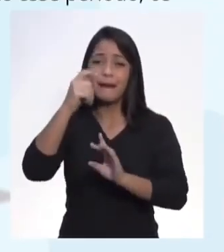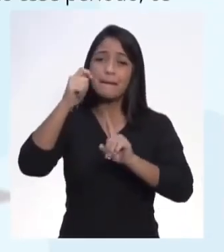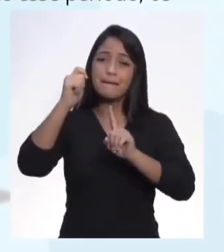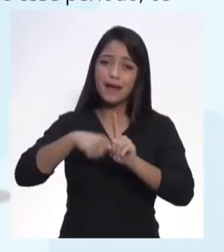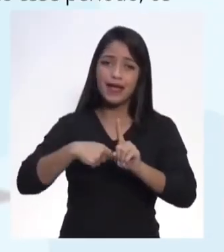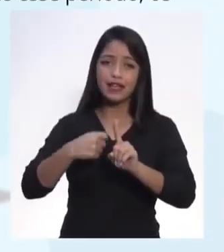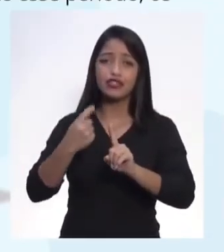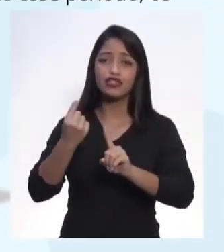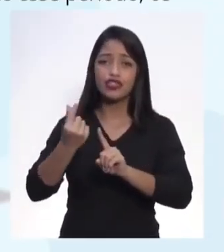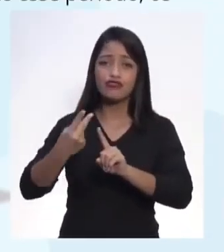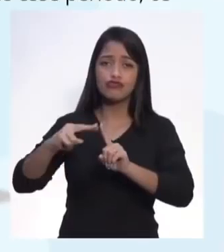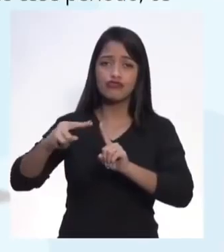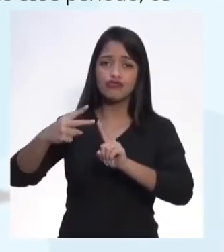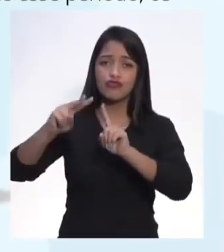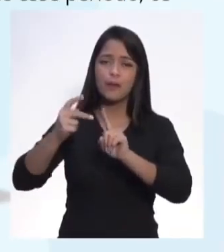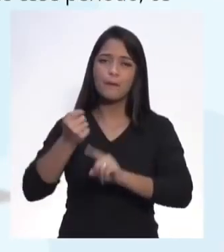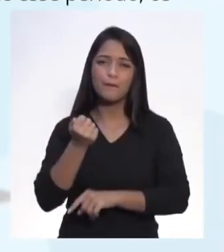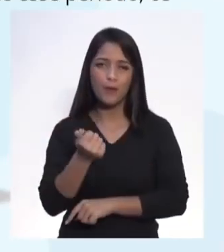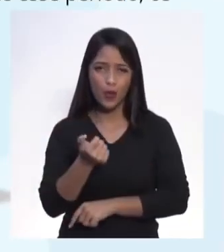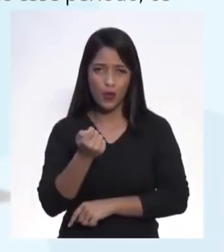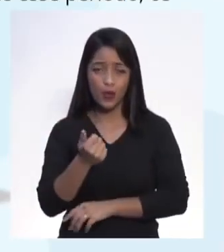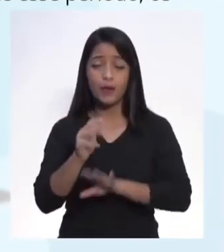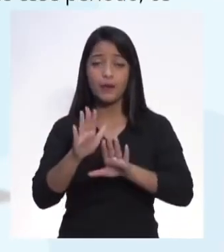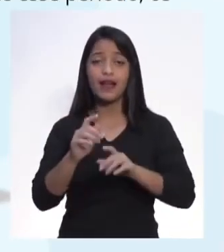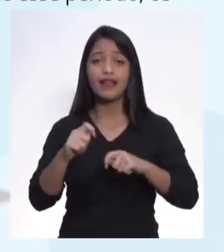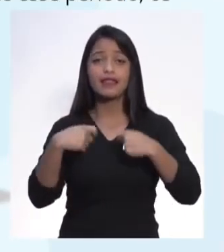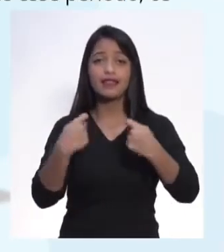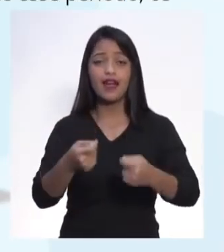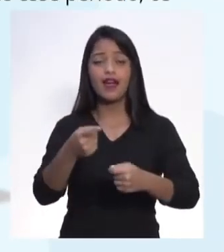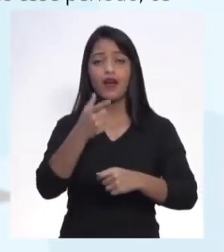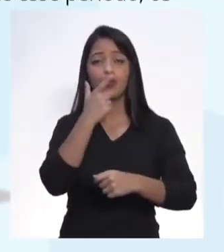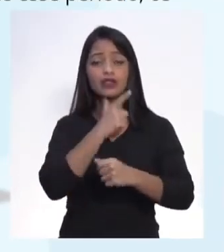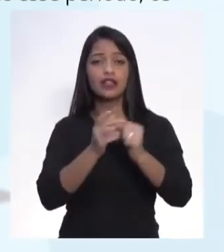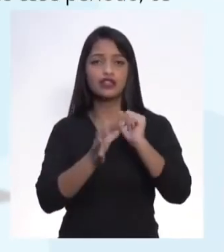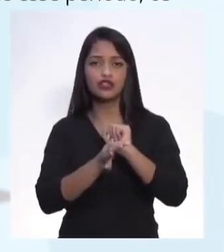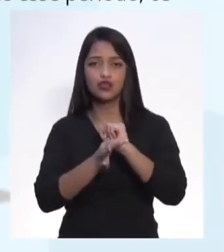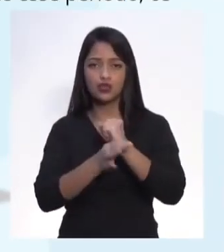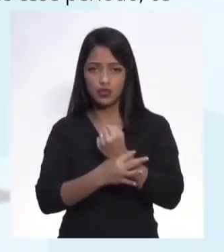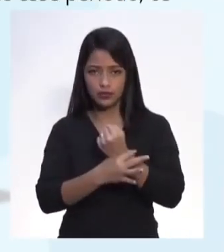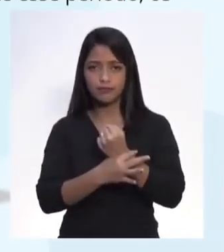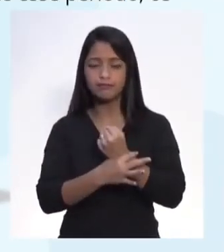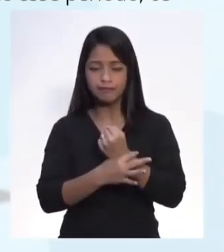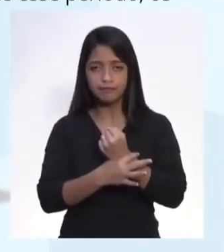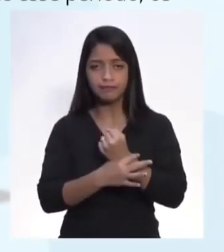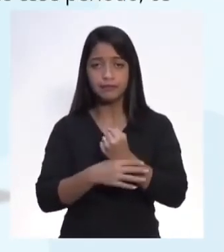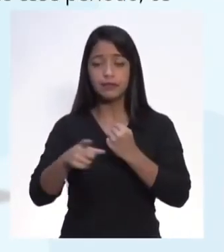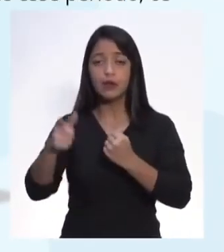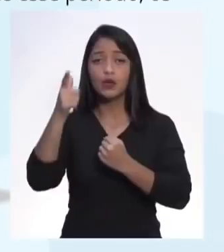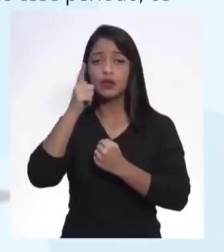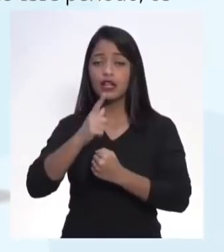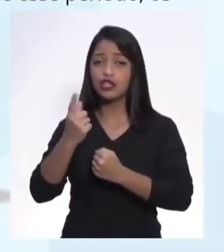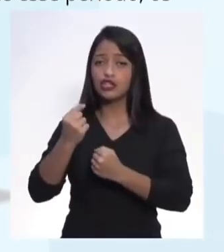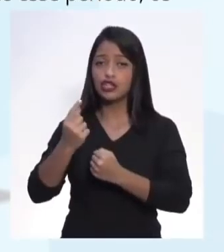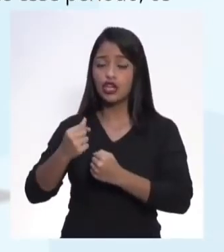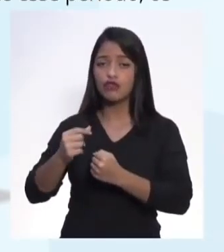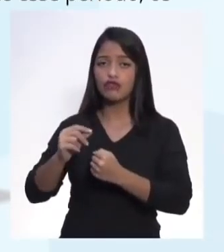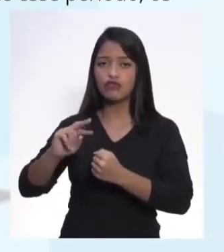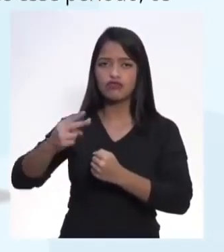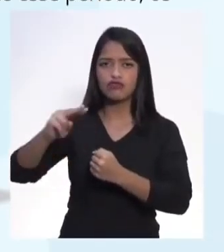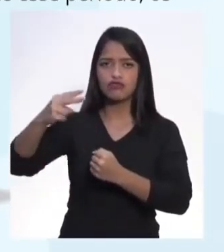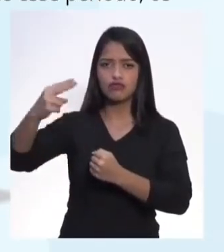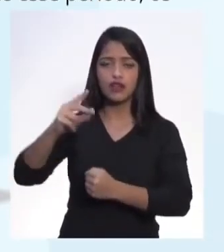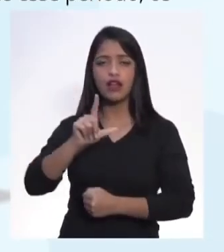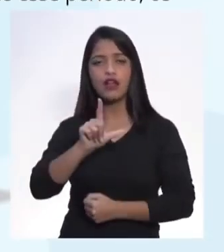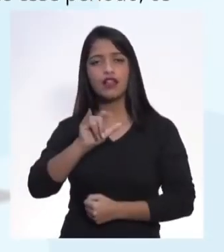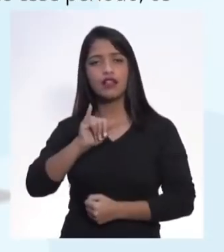ele oferece segurança a quem investe. A liquidez é um bom exemplo disso. Você sabe o que é